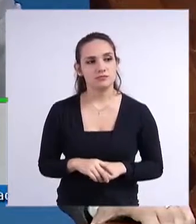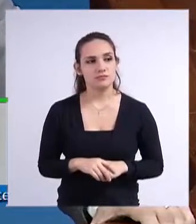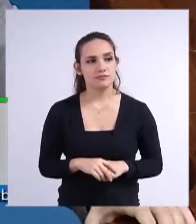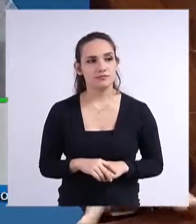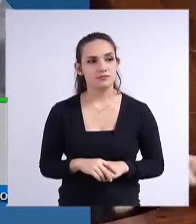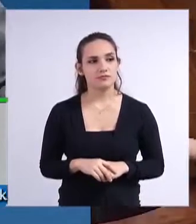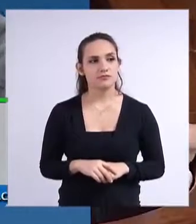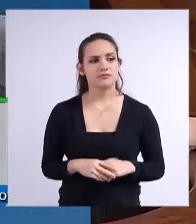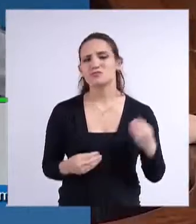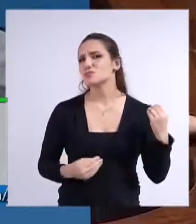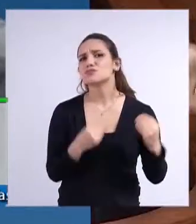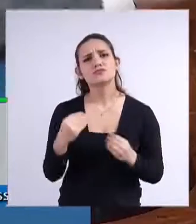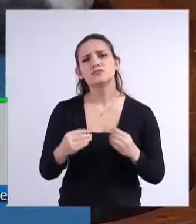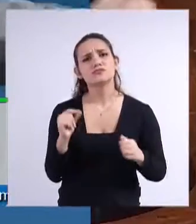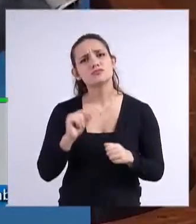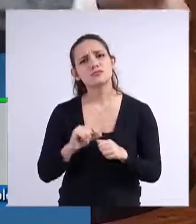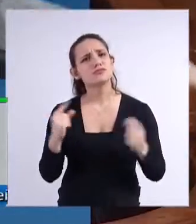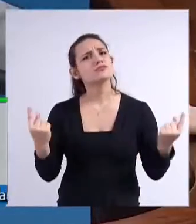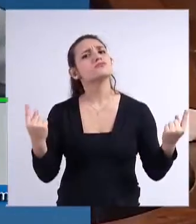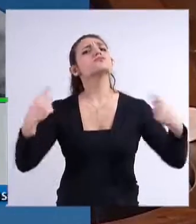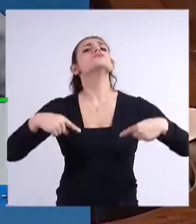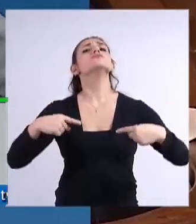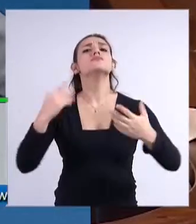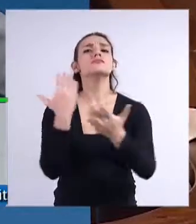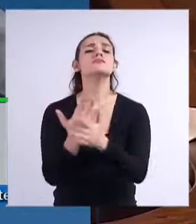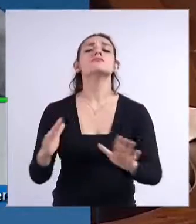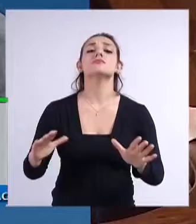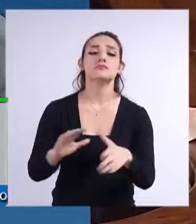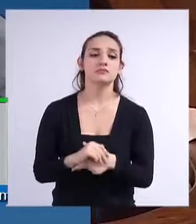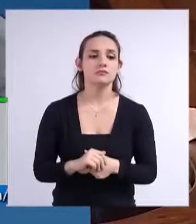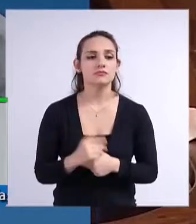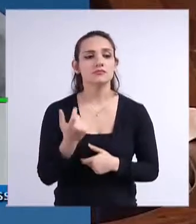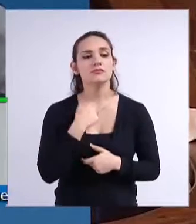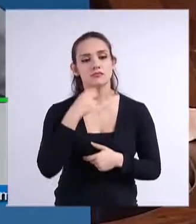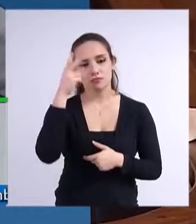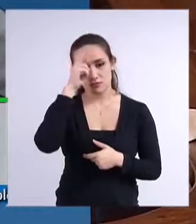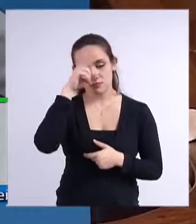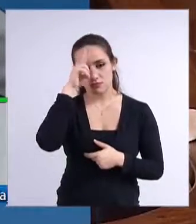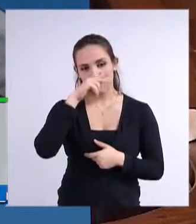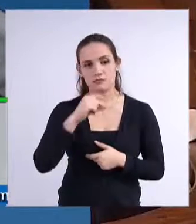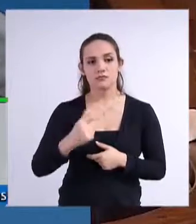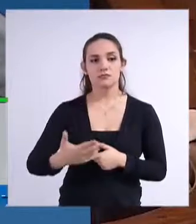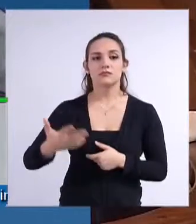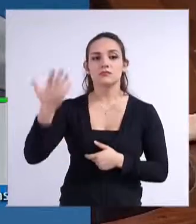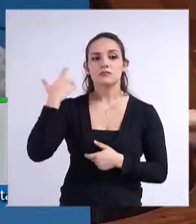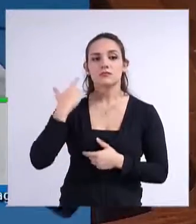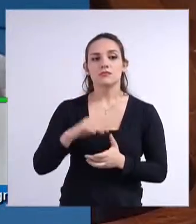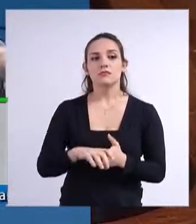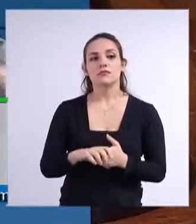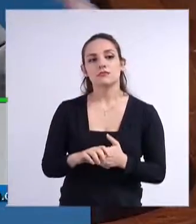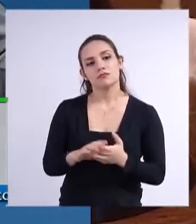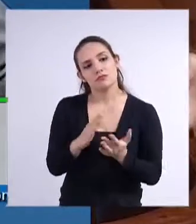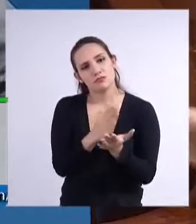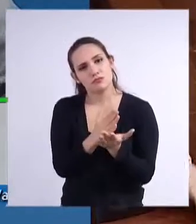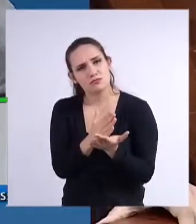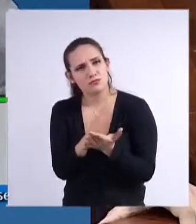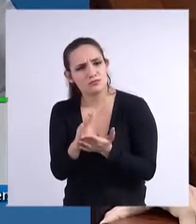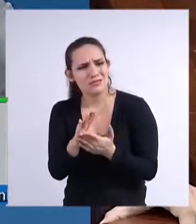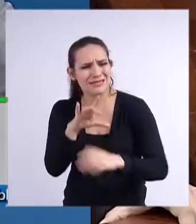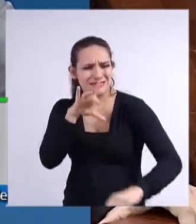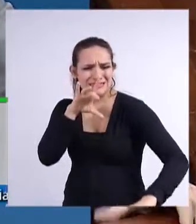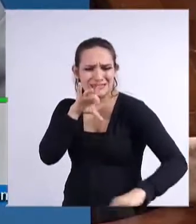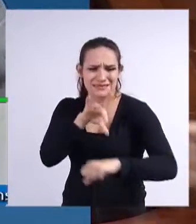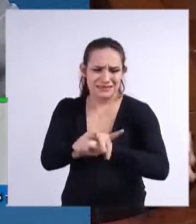Como fazer o combate? E eu lembro muito bem que quando iniciou as epidemias